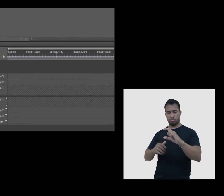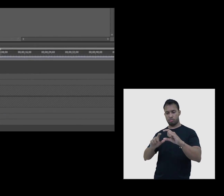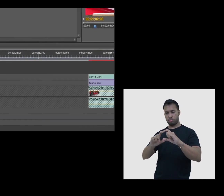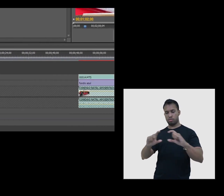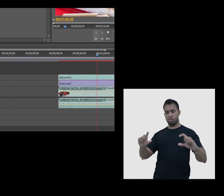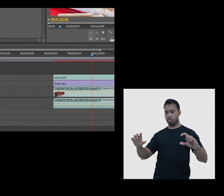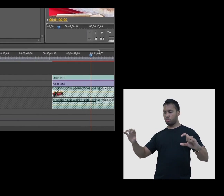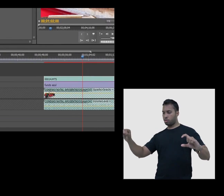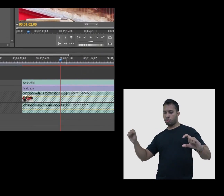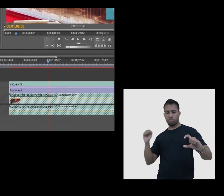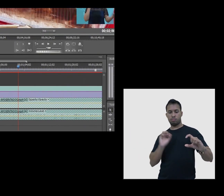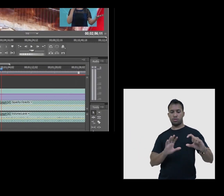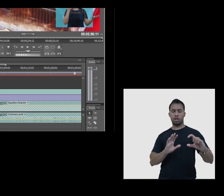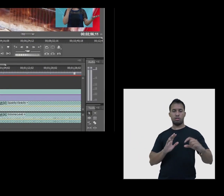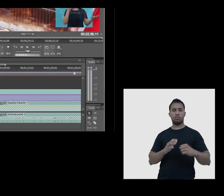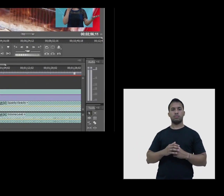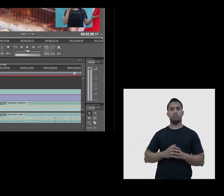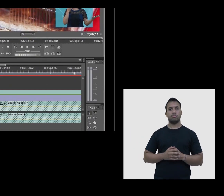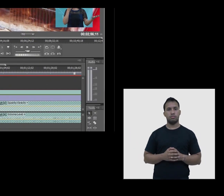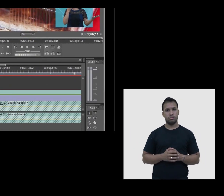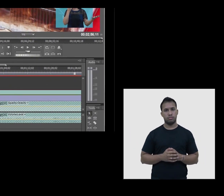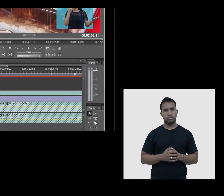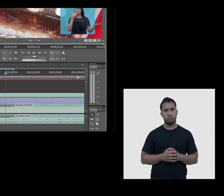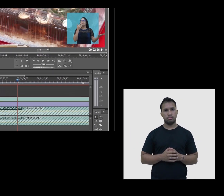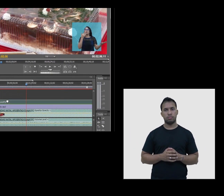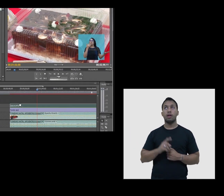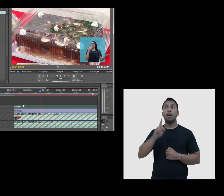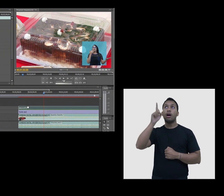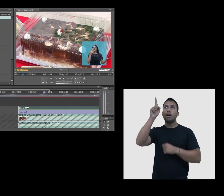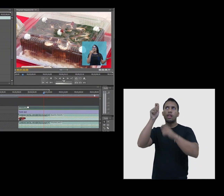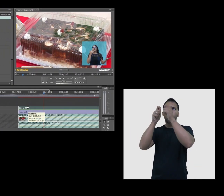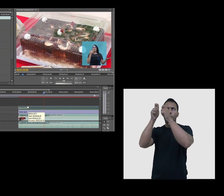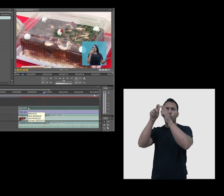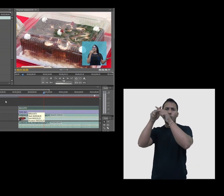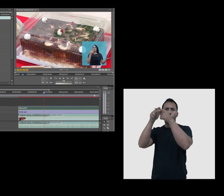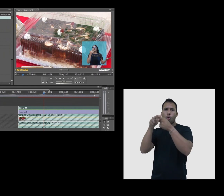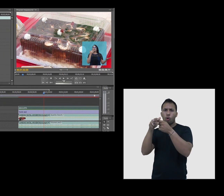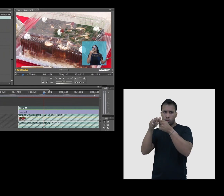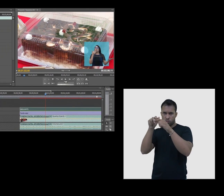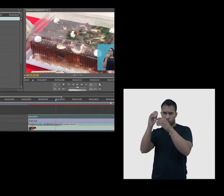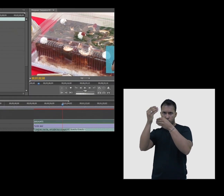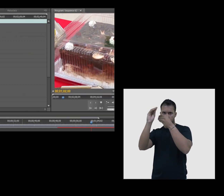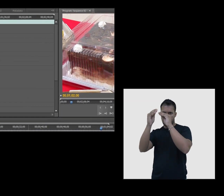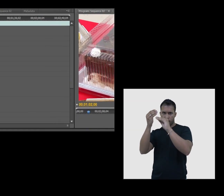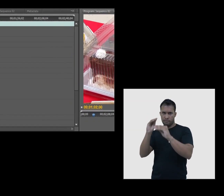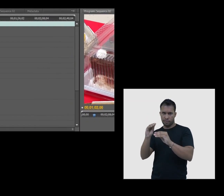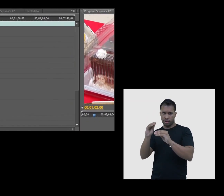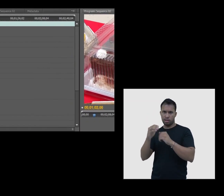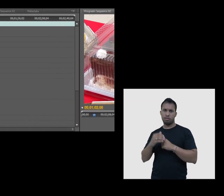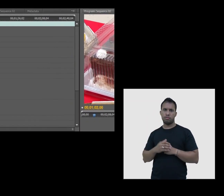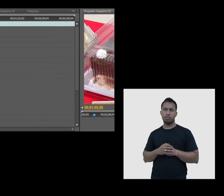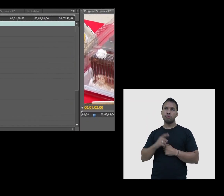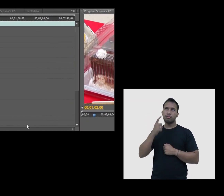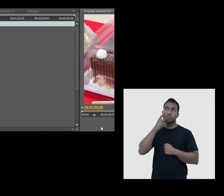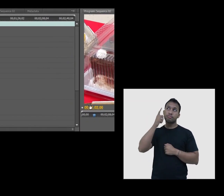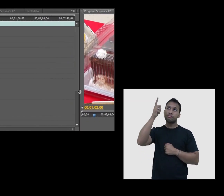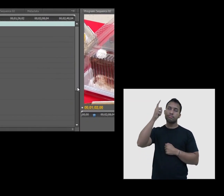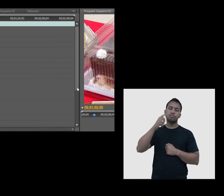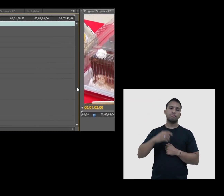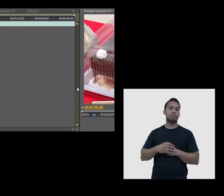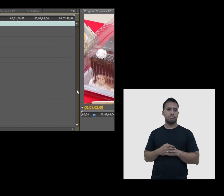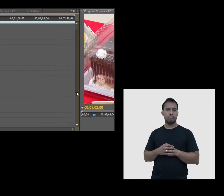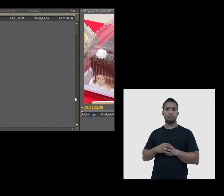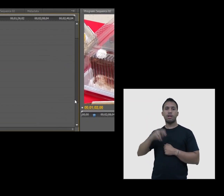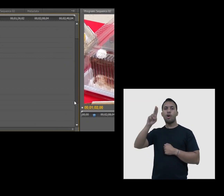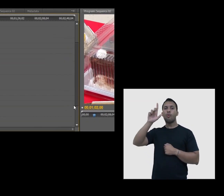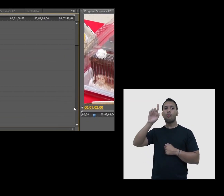arrastá-lo até o vídeo do intérprete. Soltar. Dentro do painel Effect, controle de efeitos, vai ser